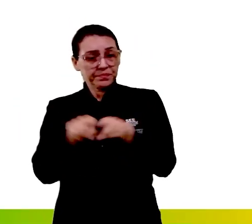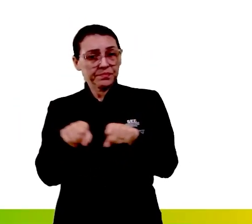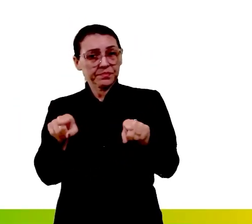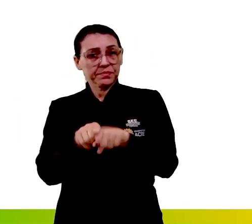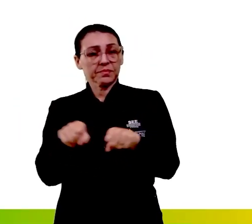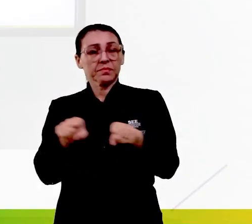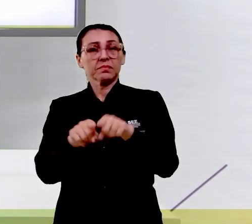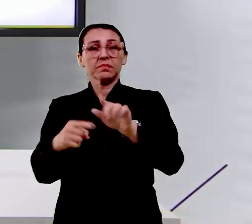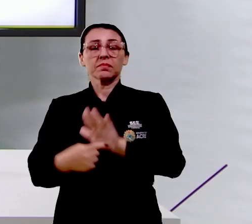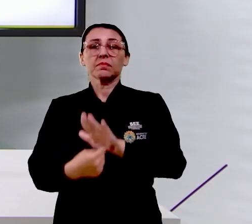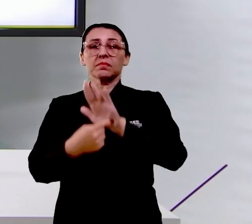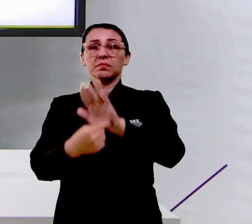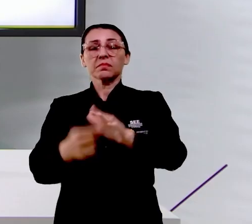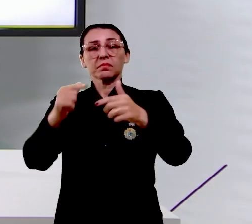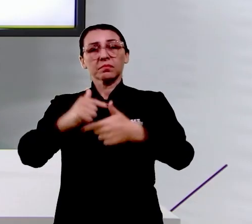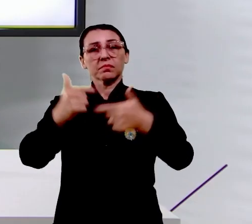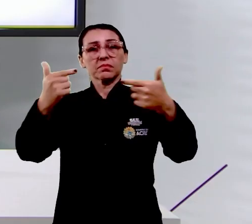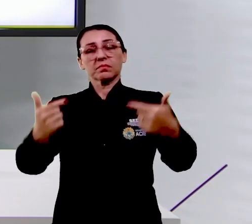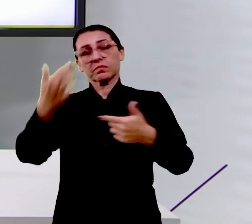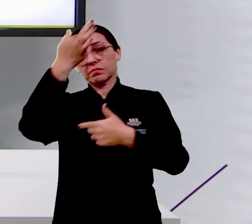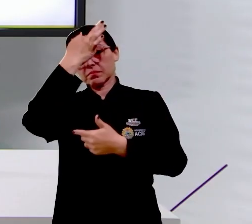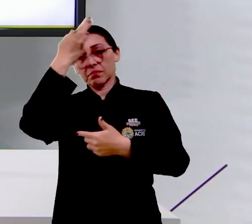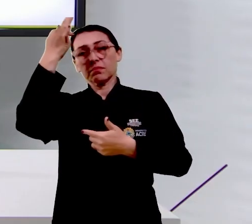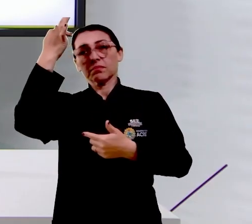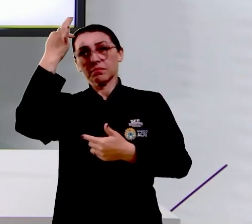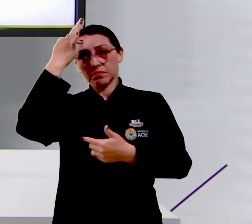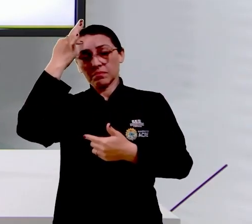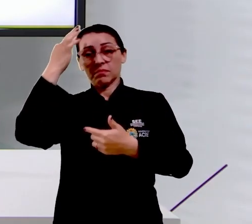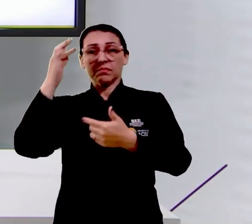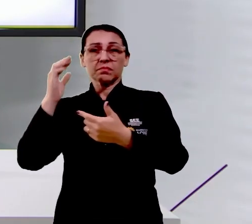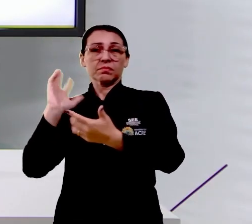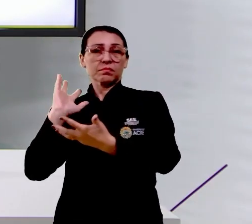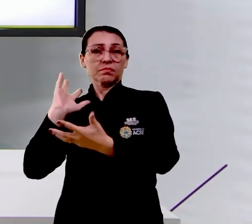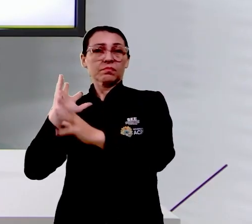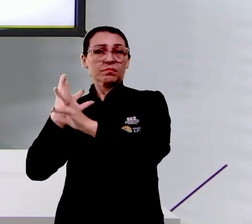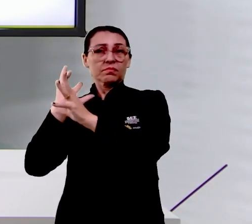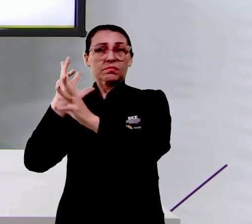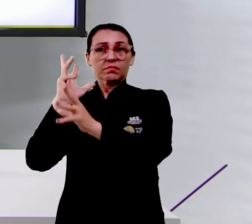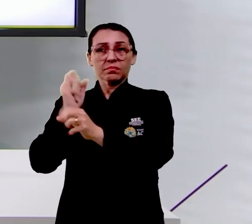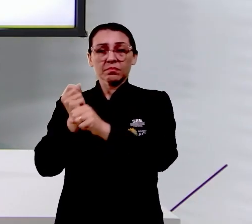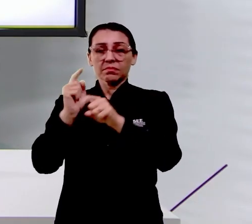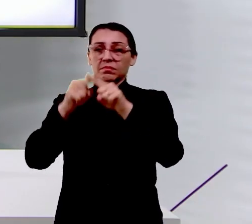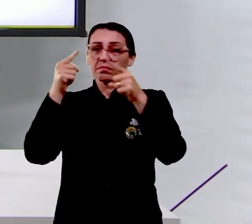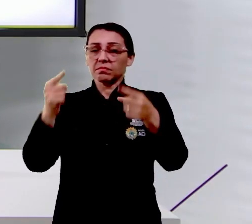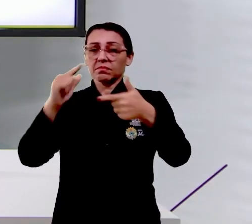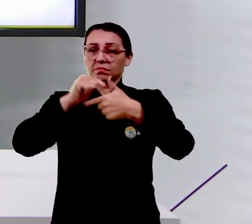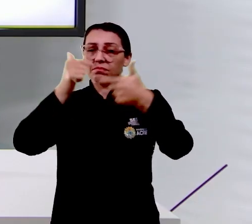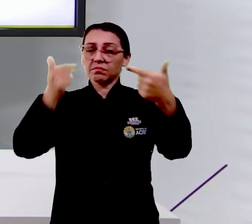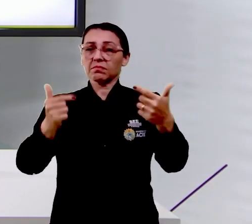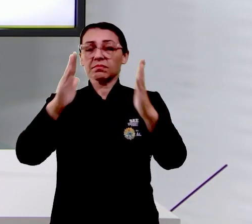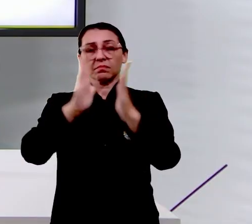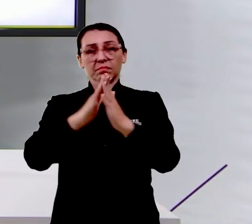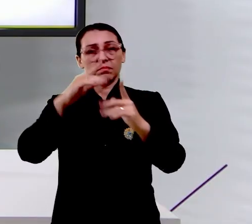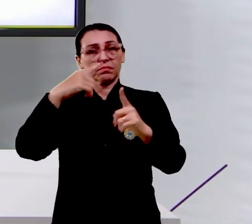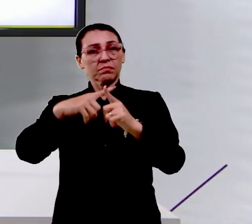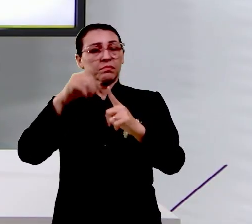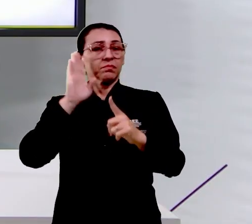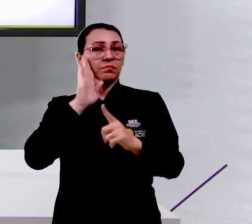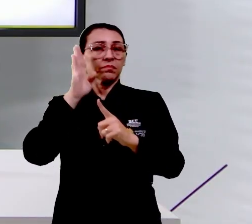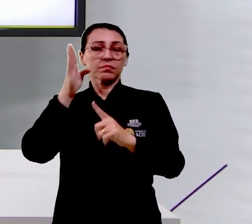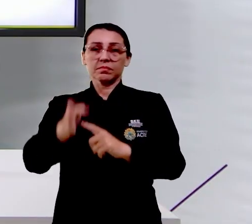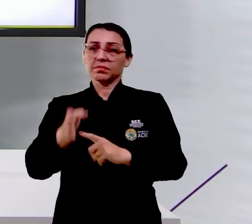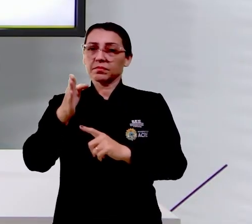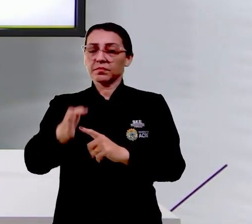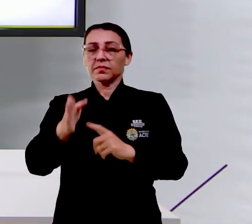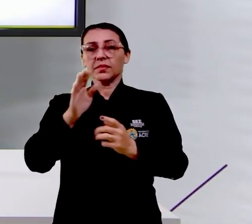que é revelado pela tradição filosófica. É retomado, é rediscutido, mas a tradição da igreja, principalmente,